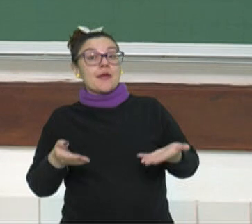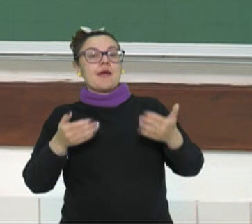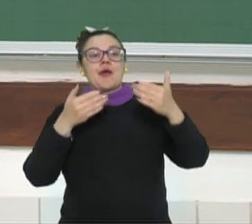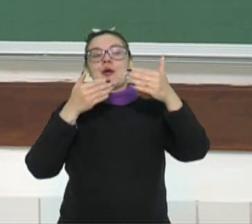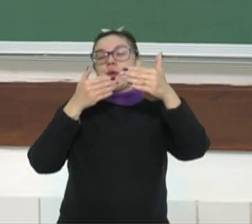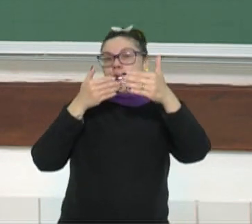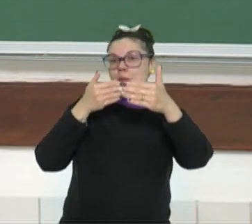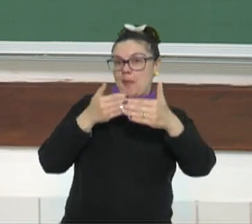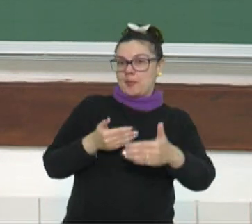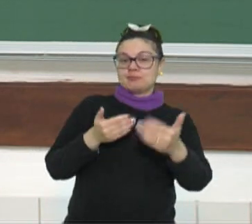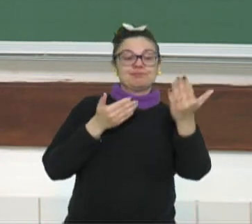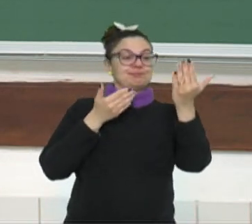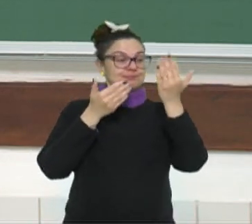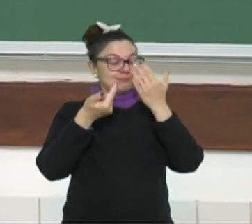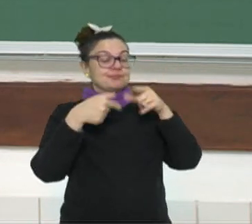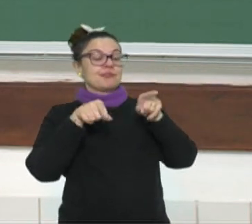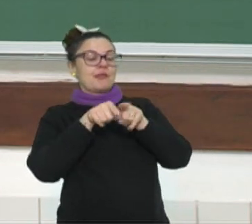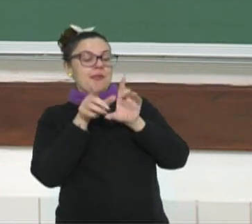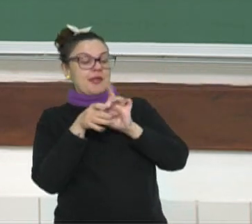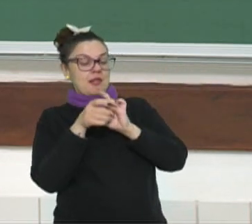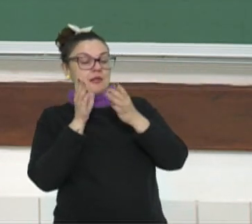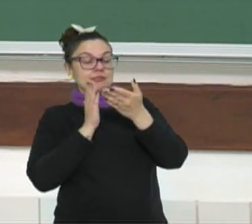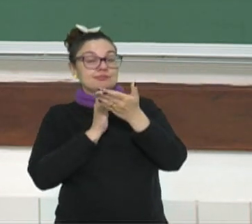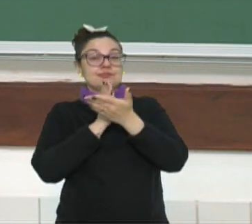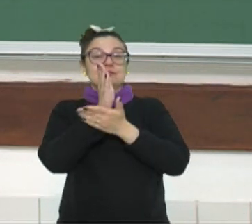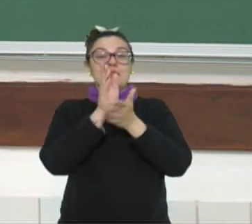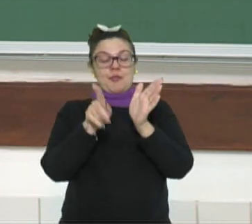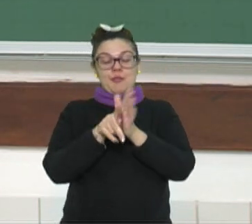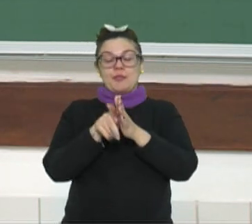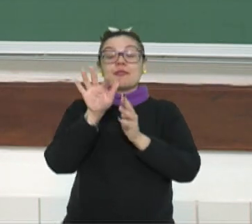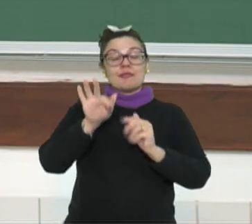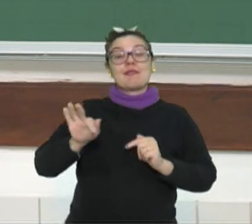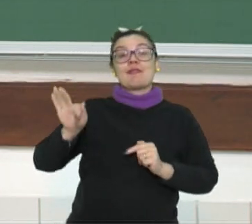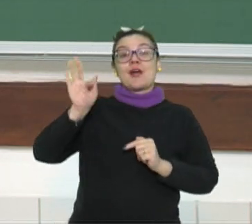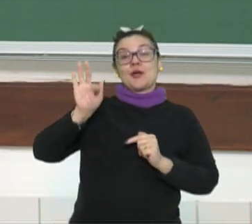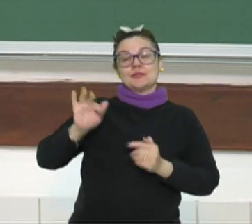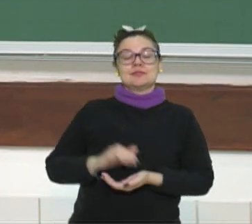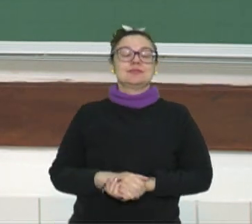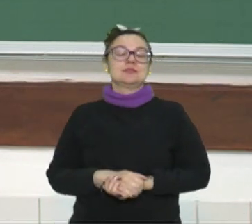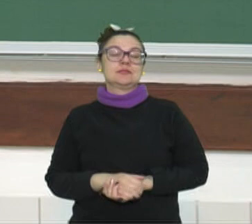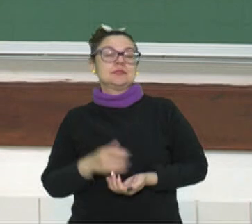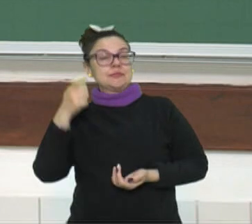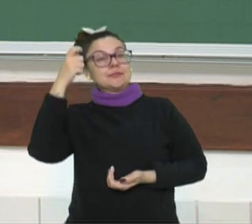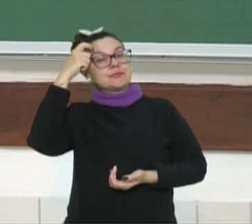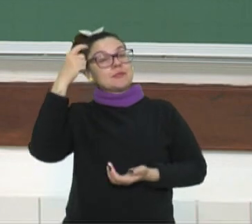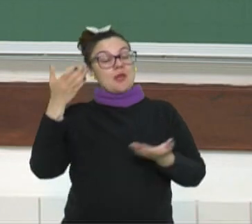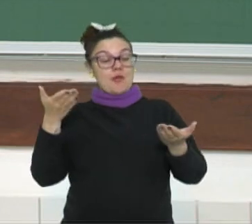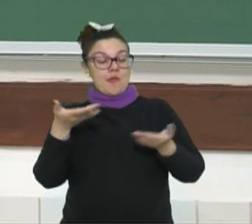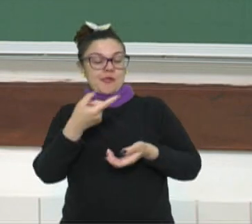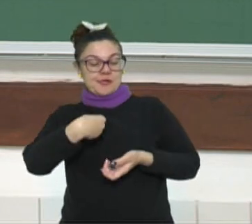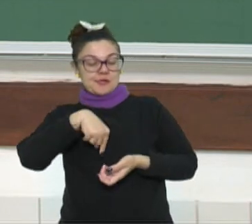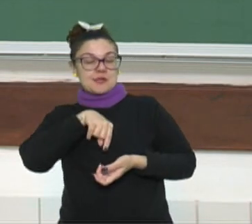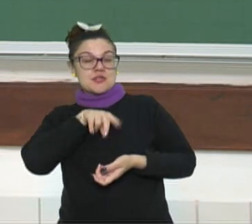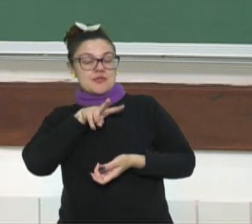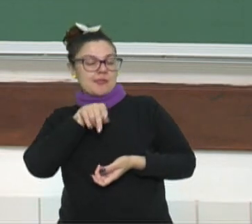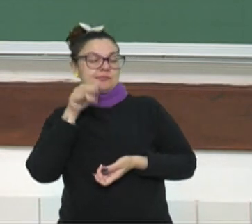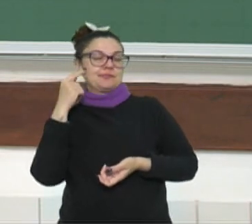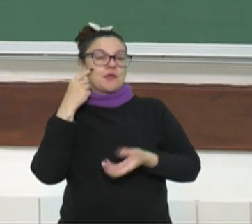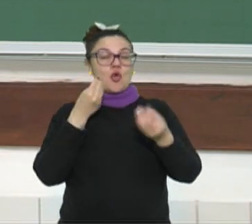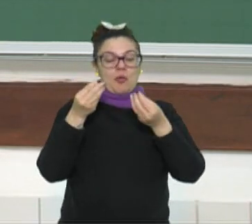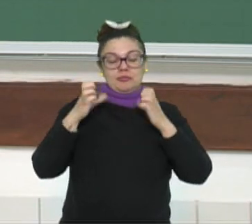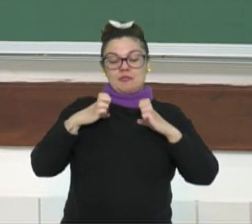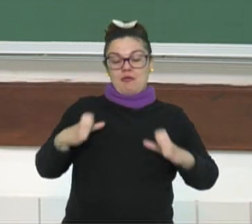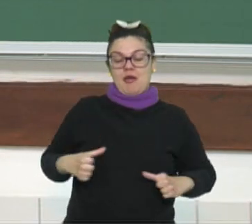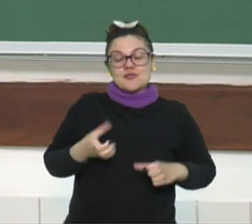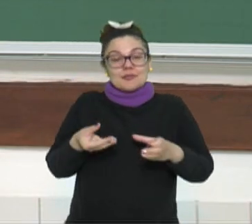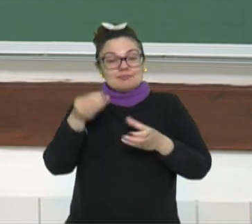avalia e também nos credencia para entrar na universidade, por exemplo. Então, nós vamos ver como a ética se insere nesse contexto